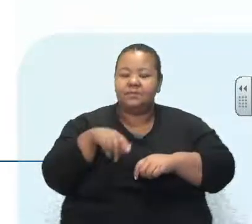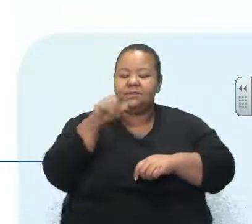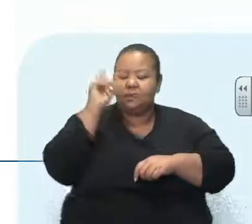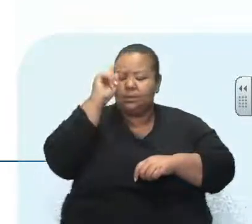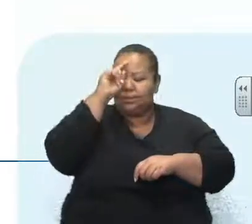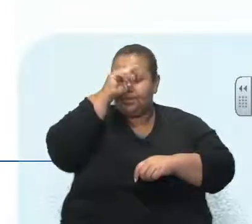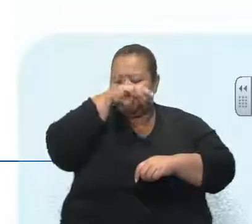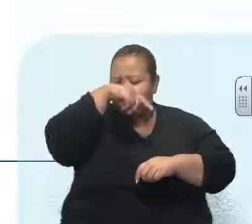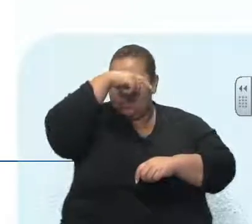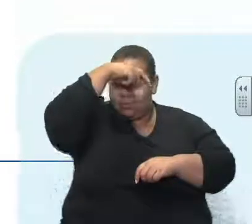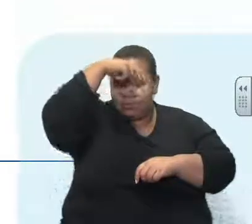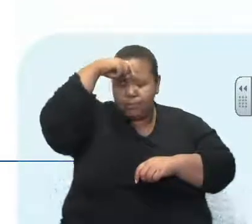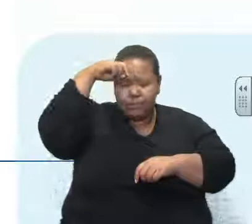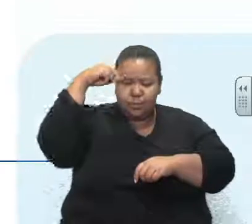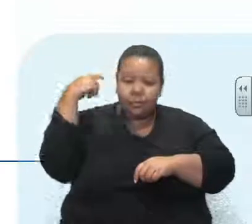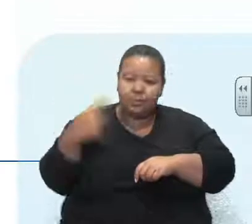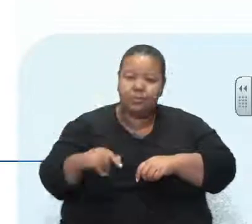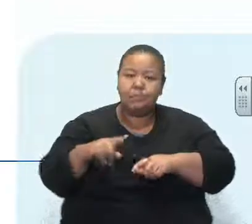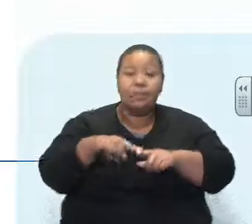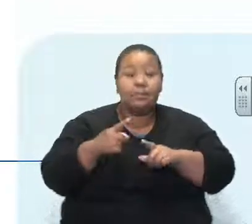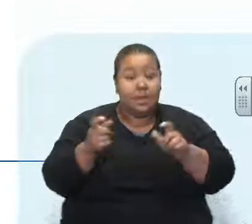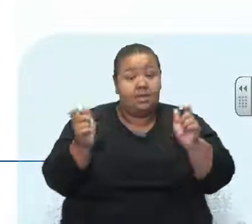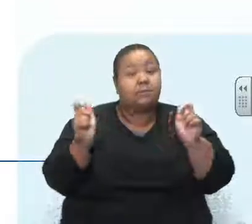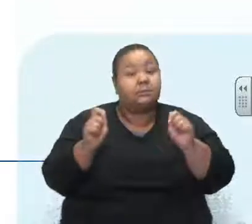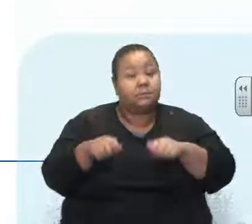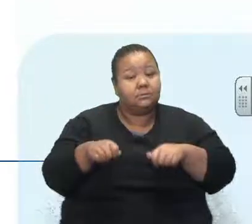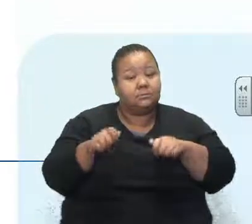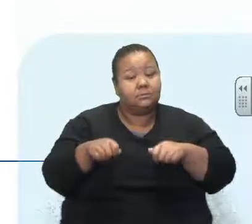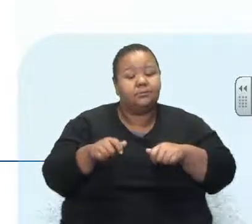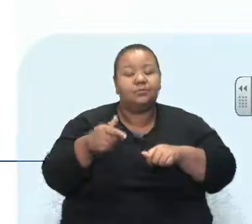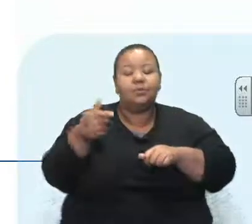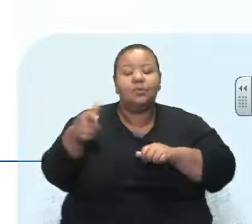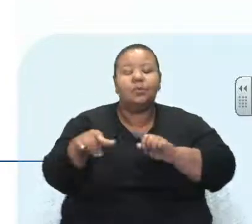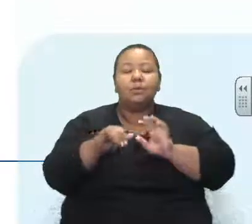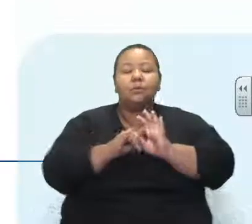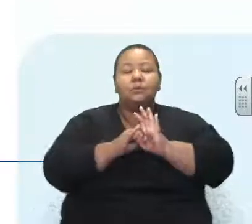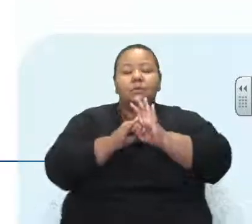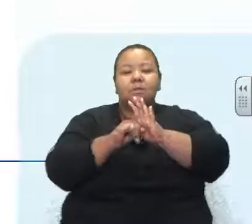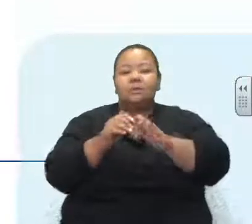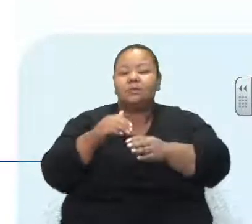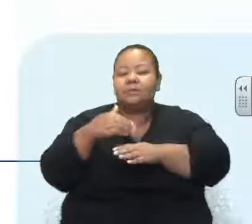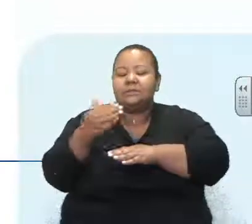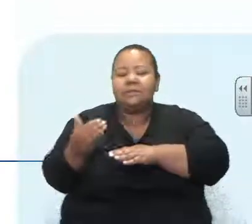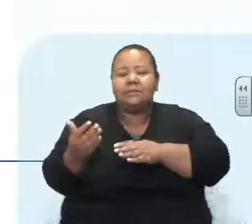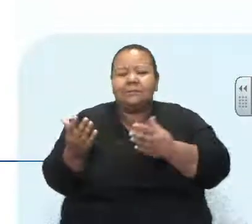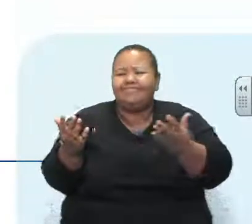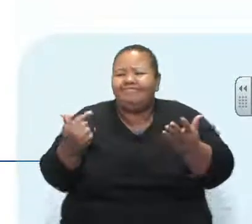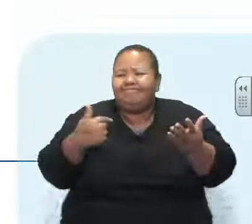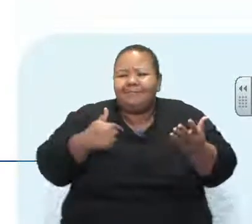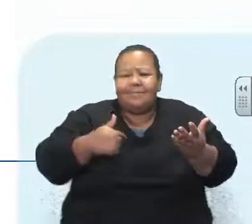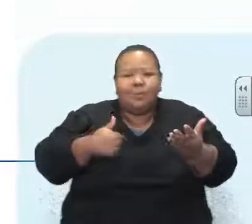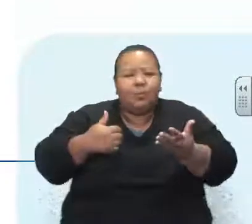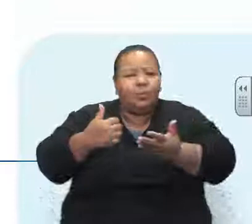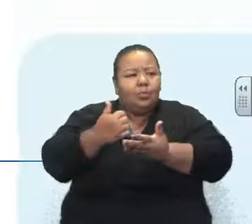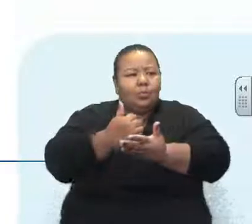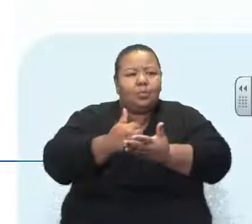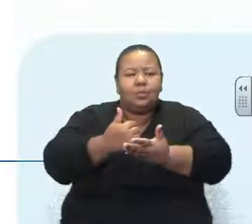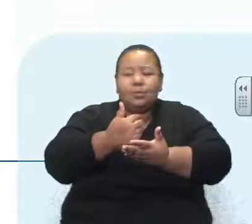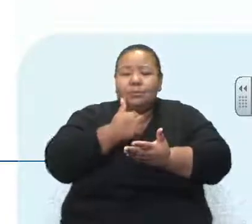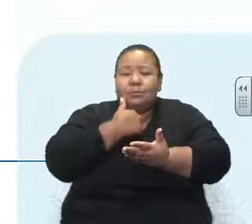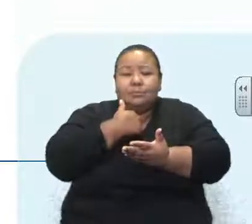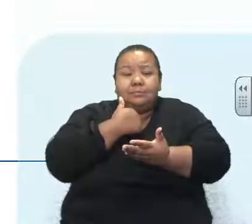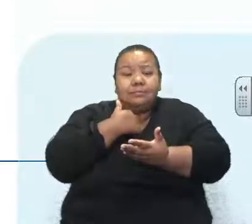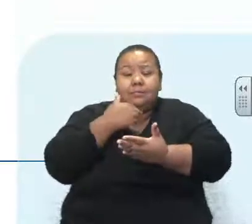é possível. Os indicadores externos, eu não tenho controle, é externo, ele está fora da minha empresa.